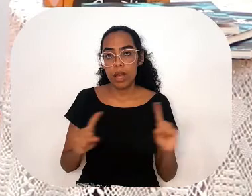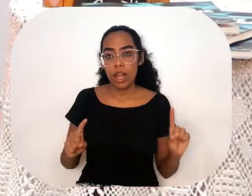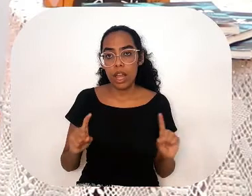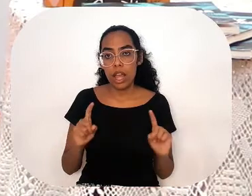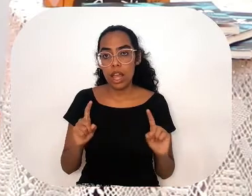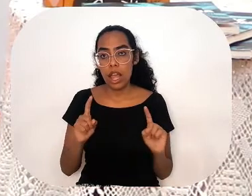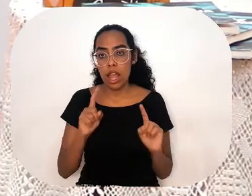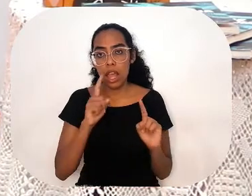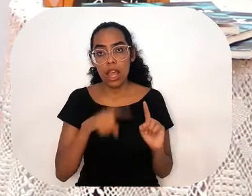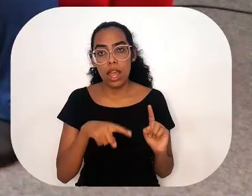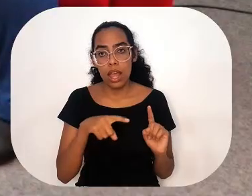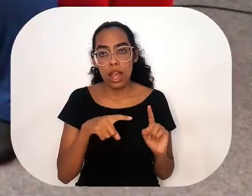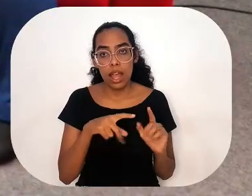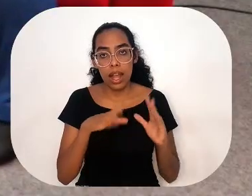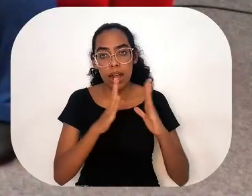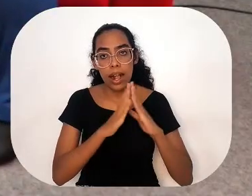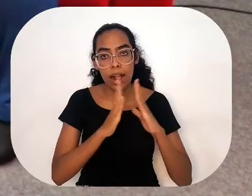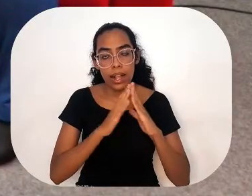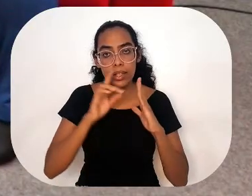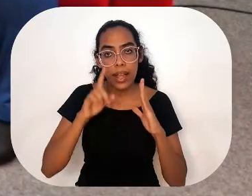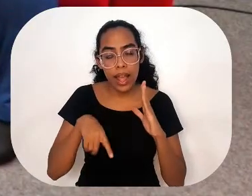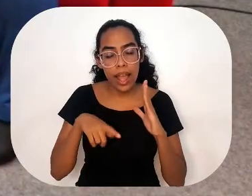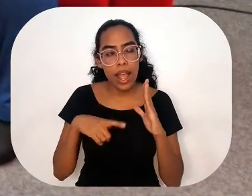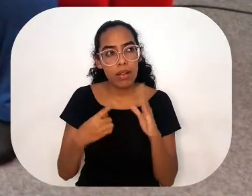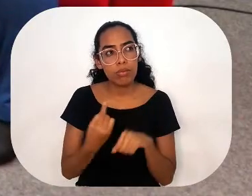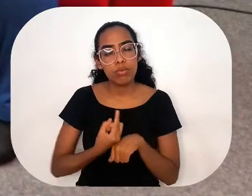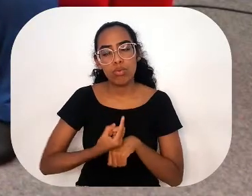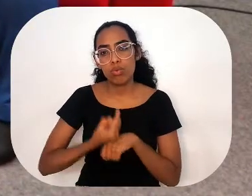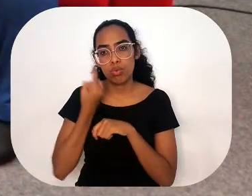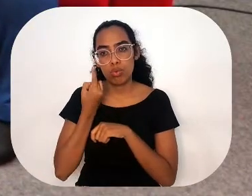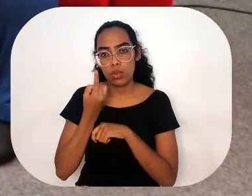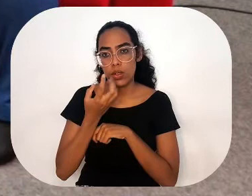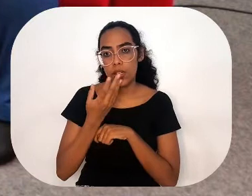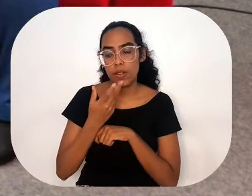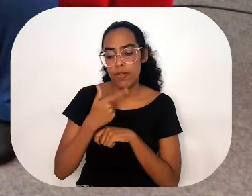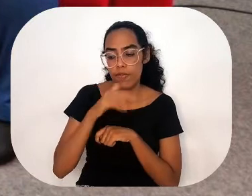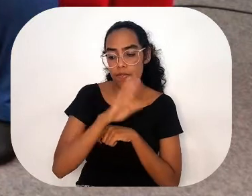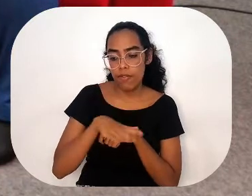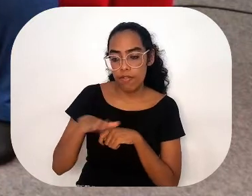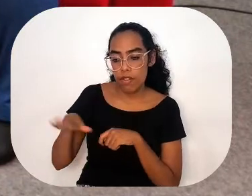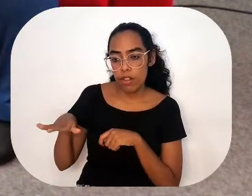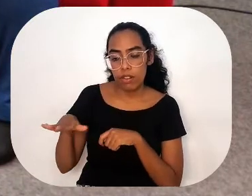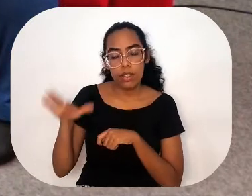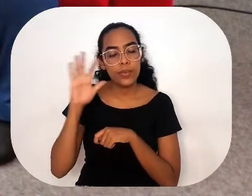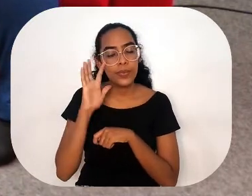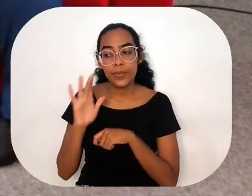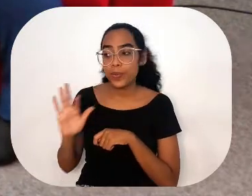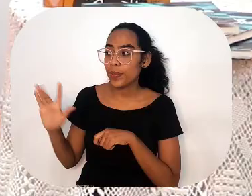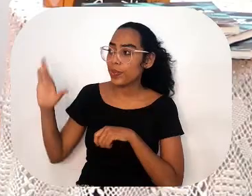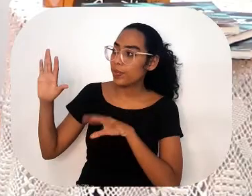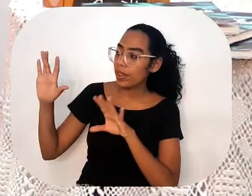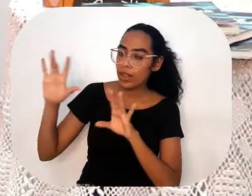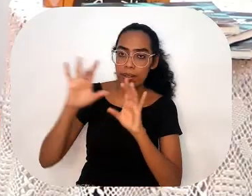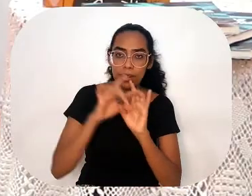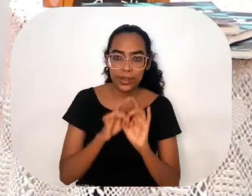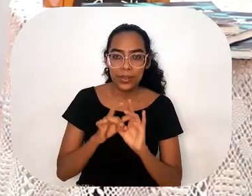essas casas em especialmente a não me deixes em Quixadá é uma dessas casas da infância manda as casas